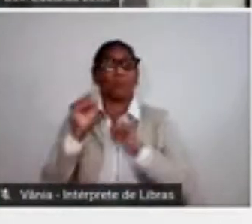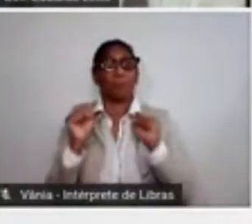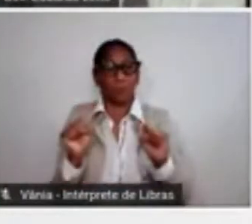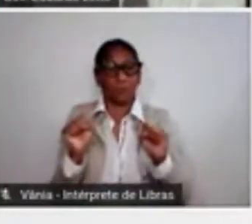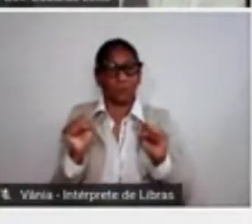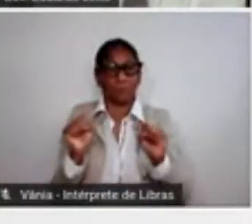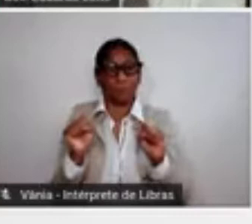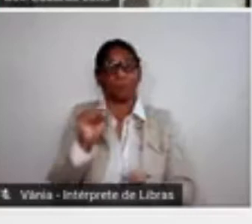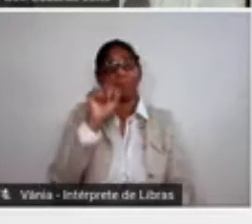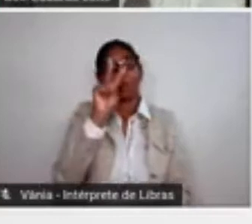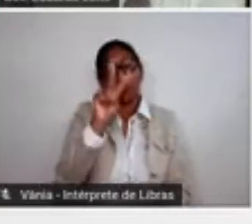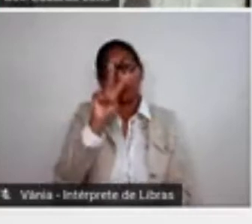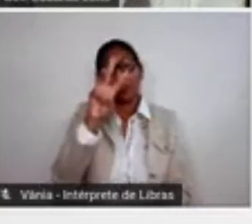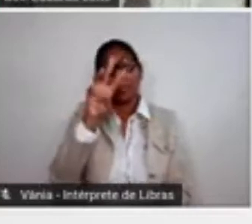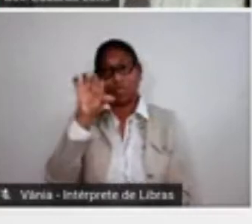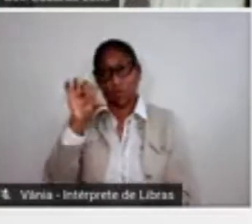Nesses 239 municípios vivem